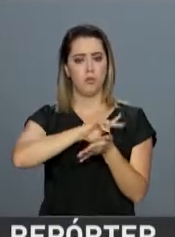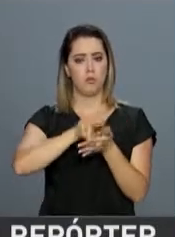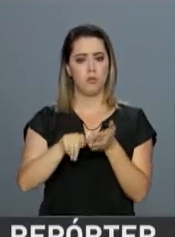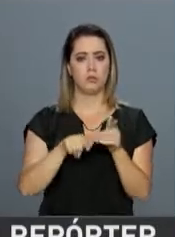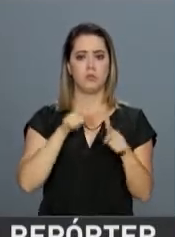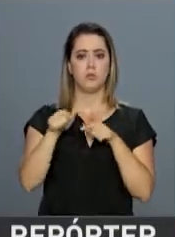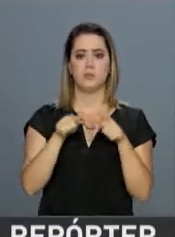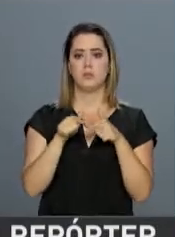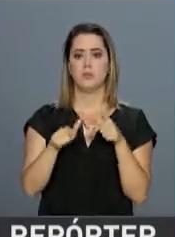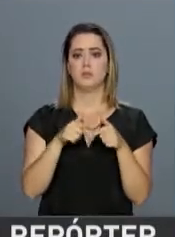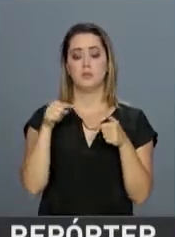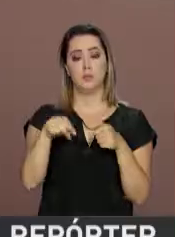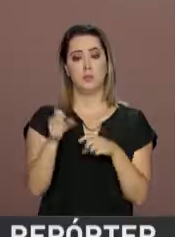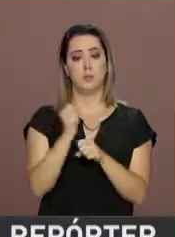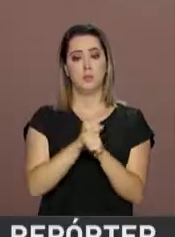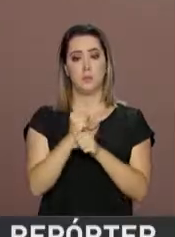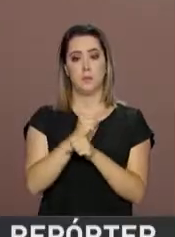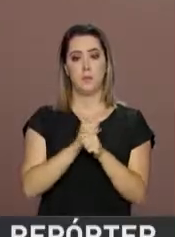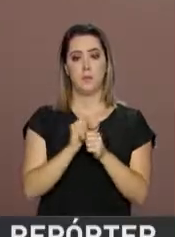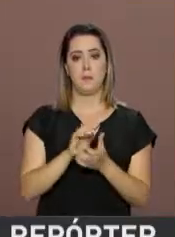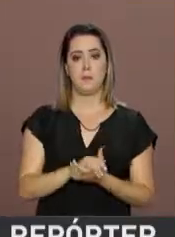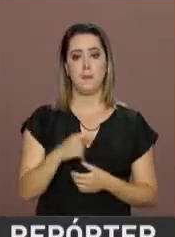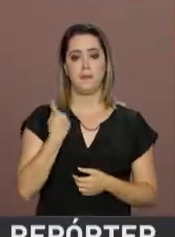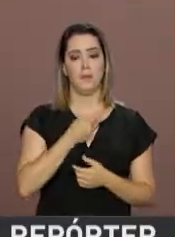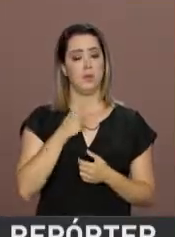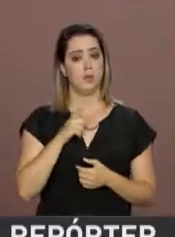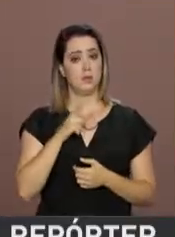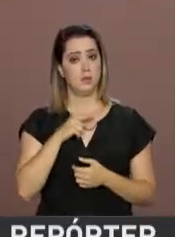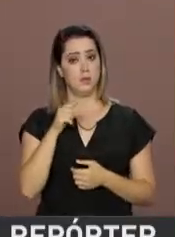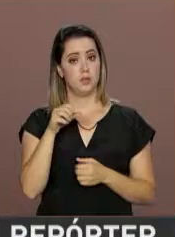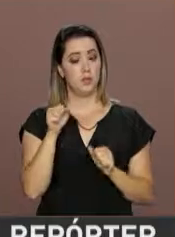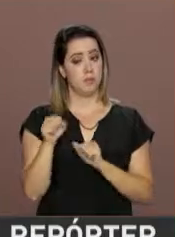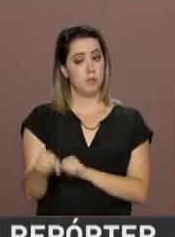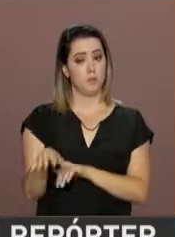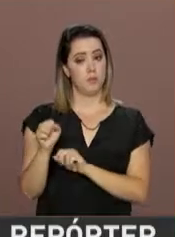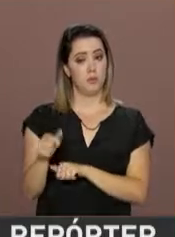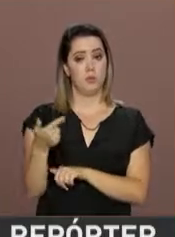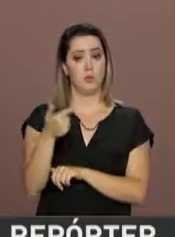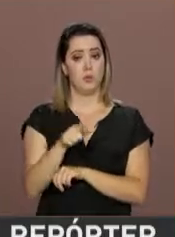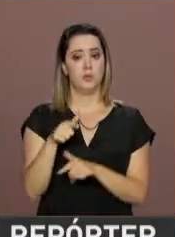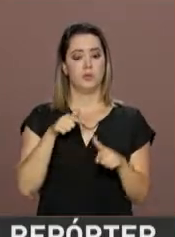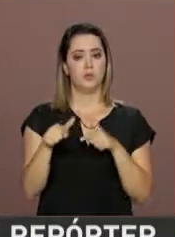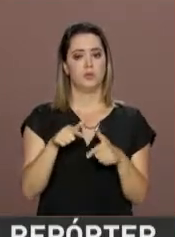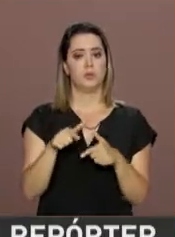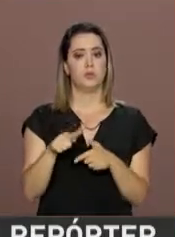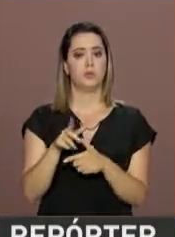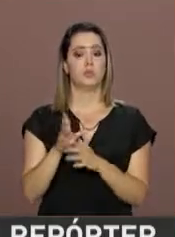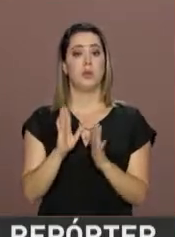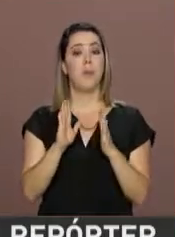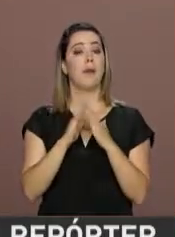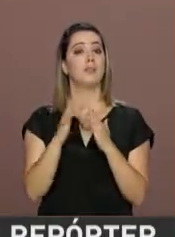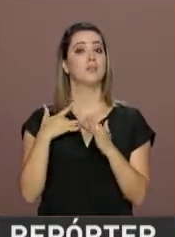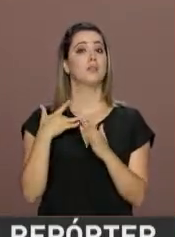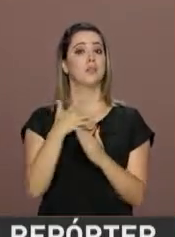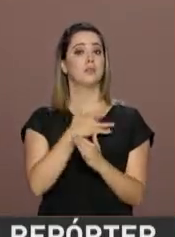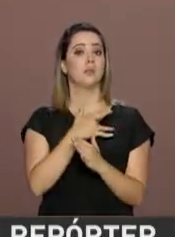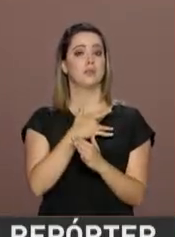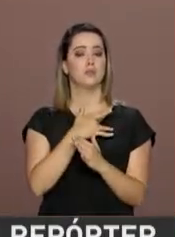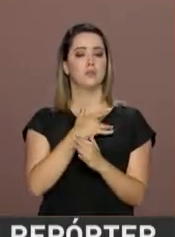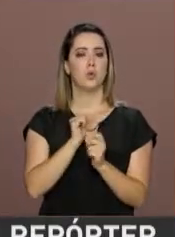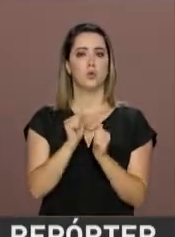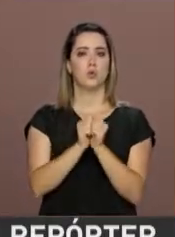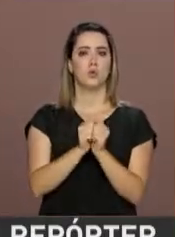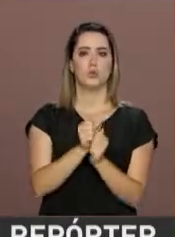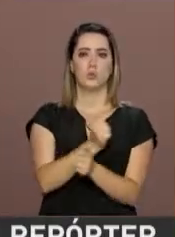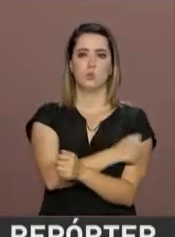pela frente este ano nós teremos em setembro uma outra ação do posto de saúde juntamente com